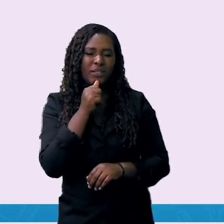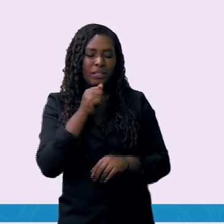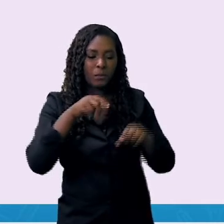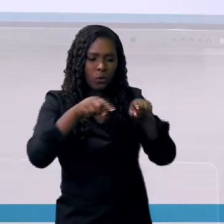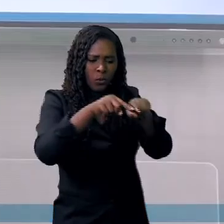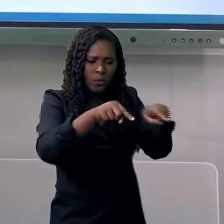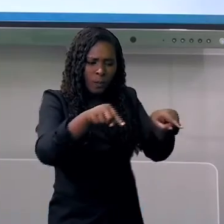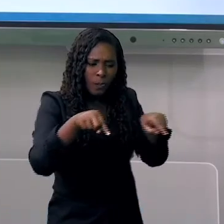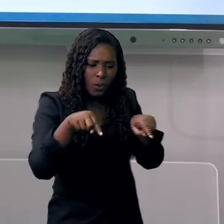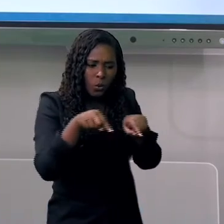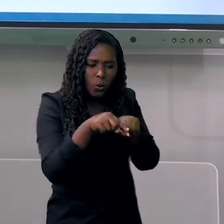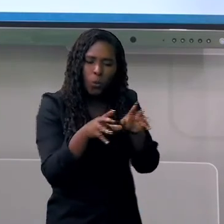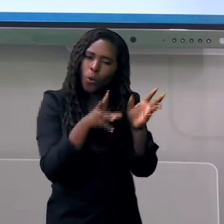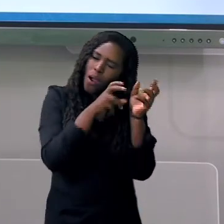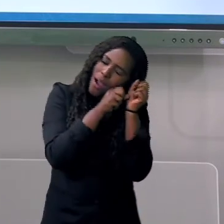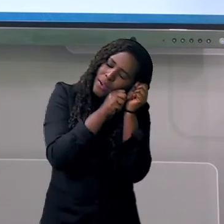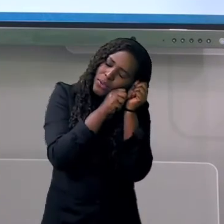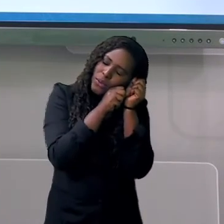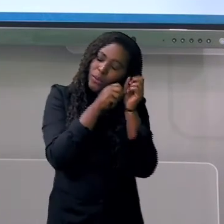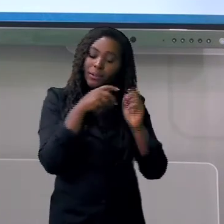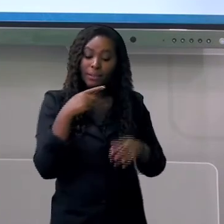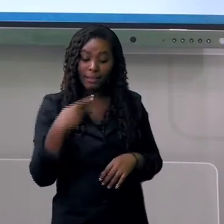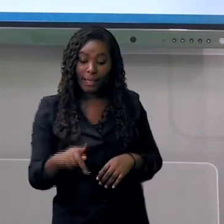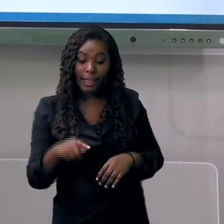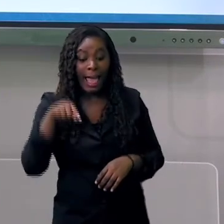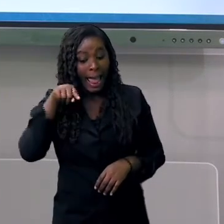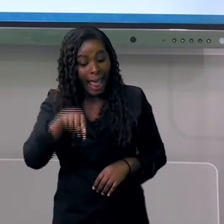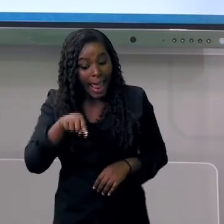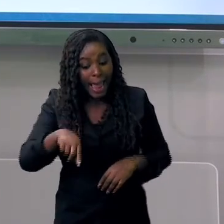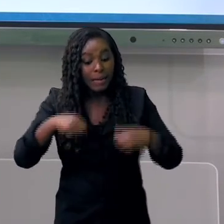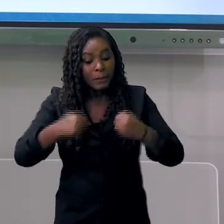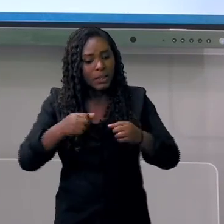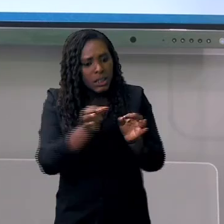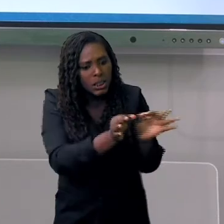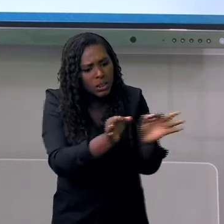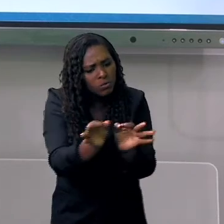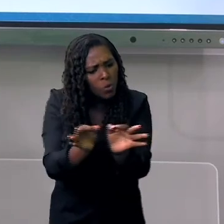que lidar com as consequências da sua bagunça.